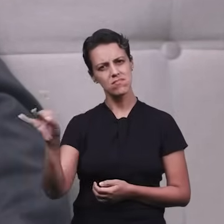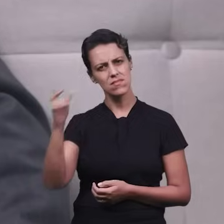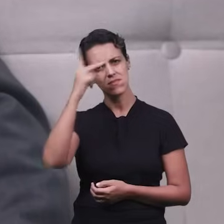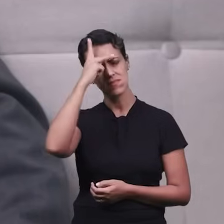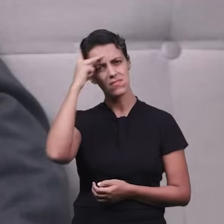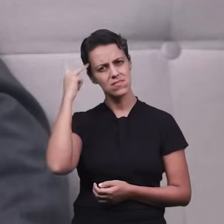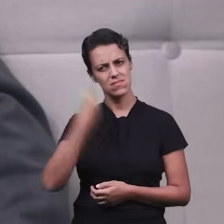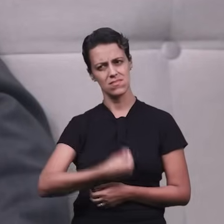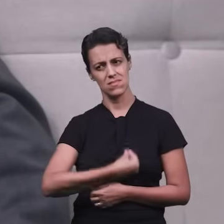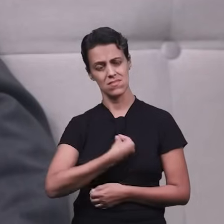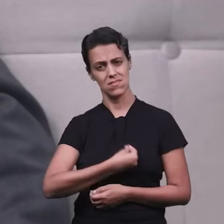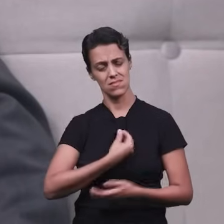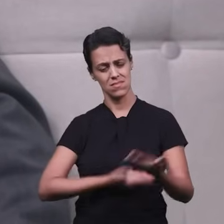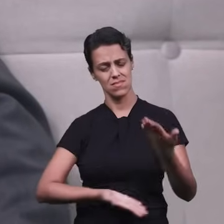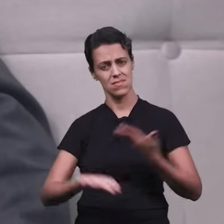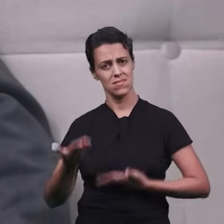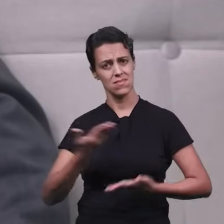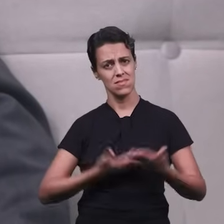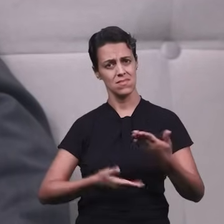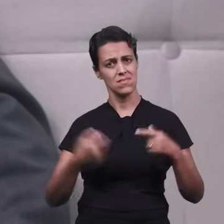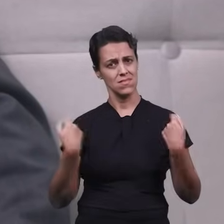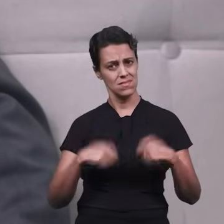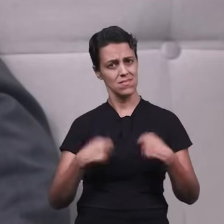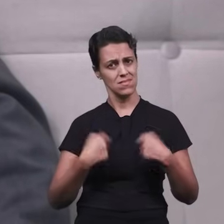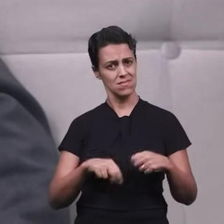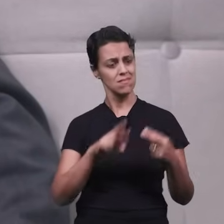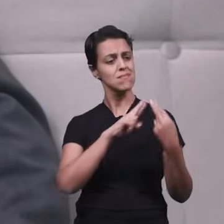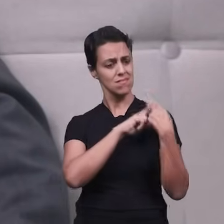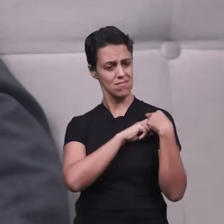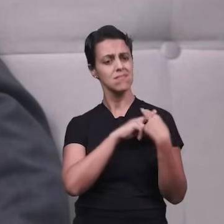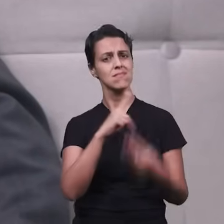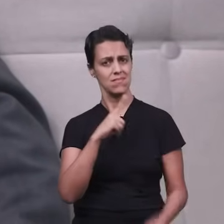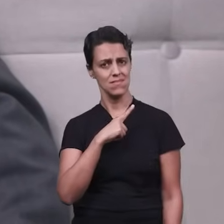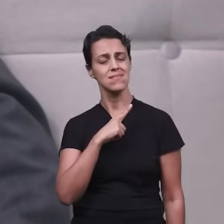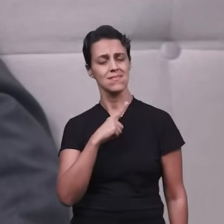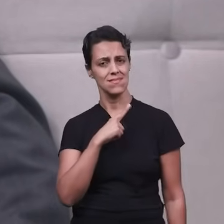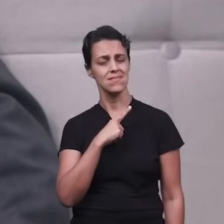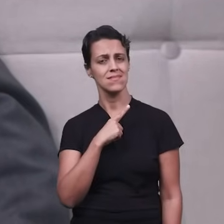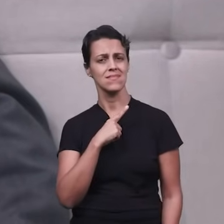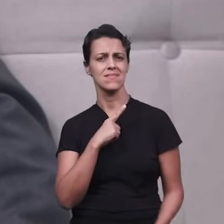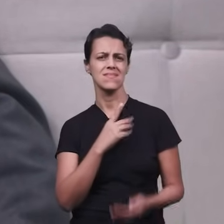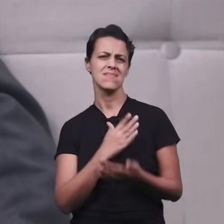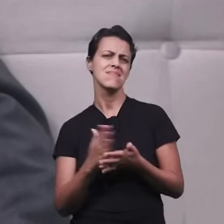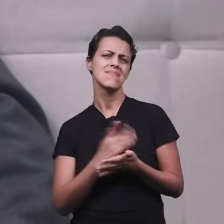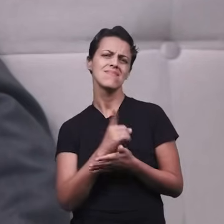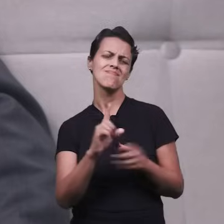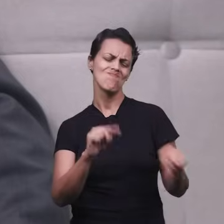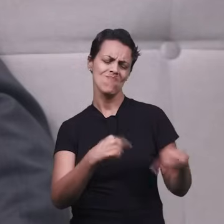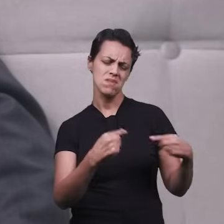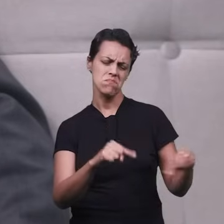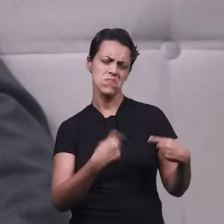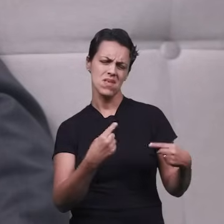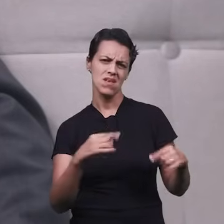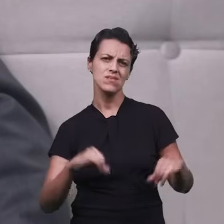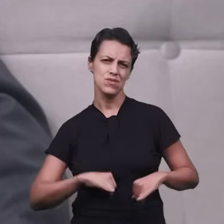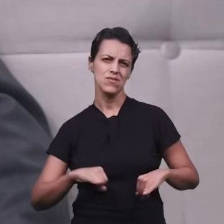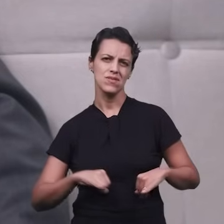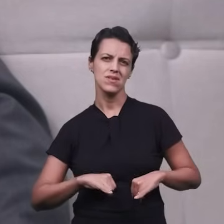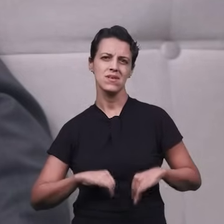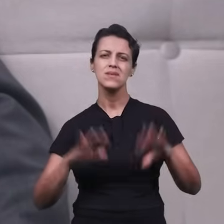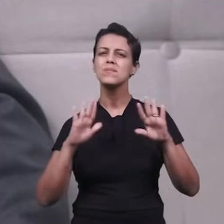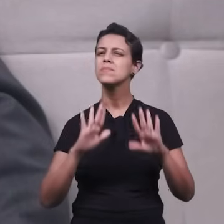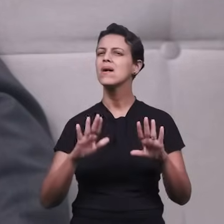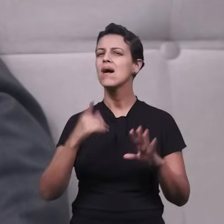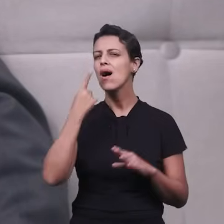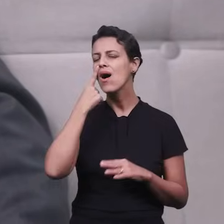que cada irmão que está participando conosco tem uma missão, você tem uma missão a cumprir. Você às vezes está sofrendo alguma perseguição, alguma coisa, mas